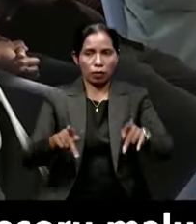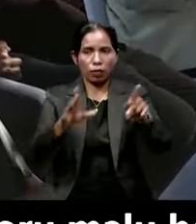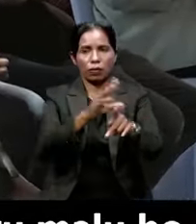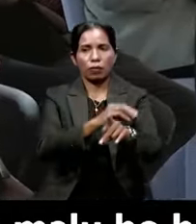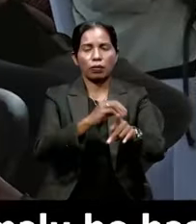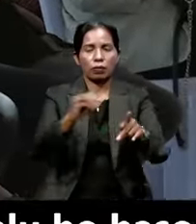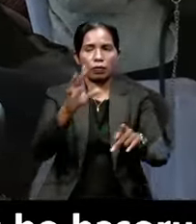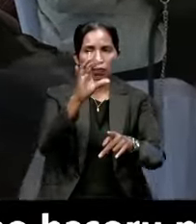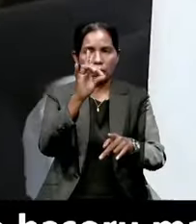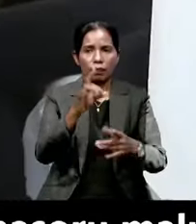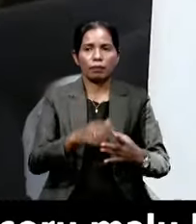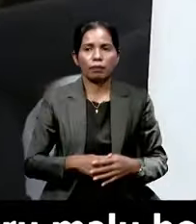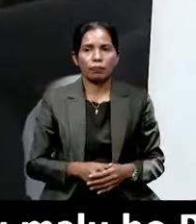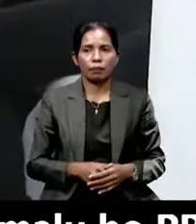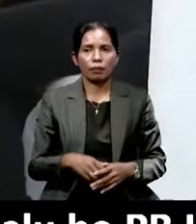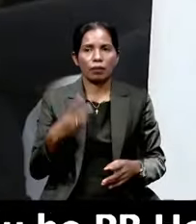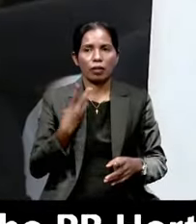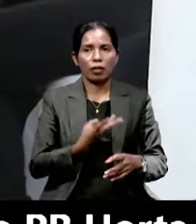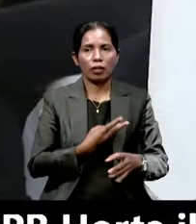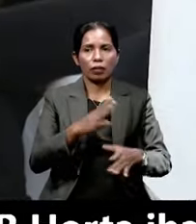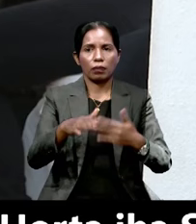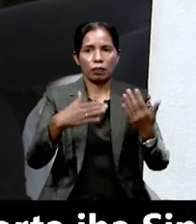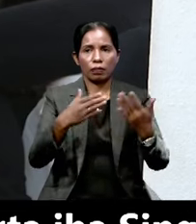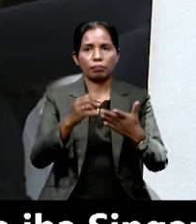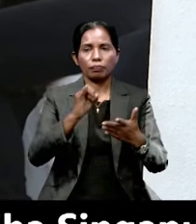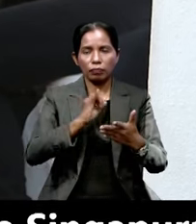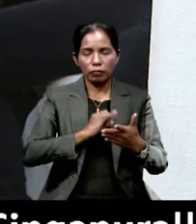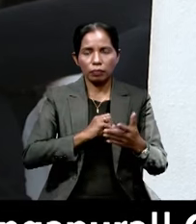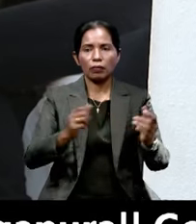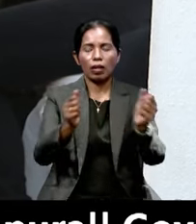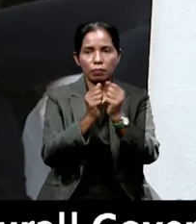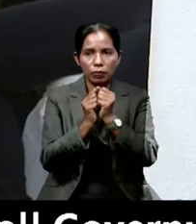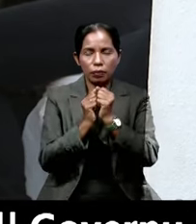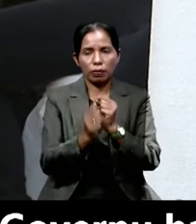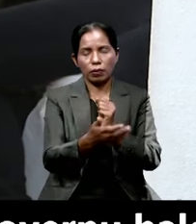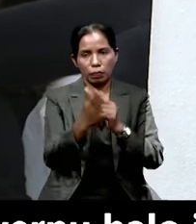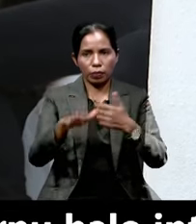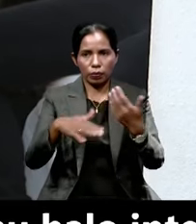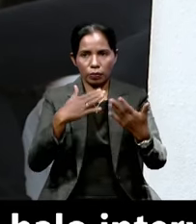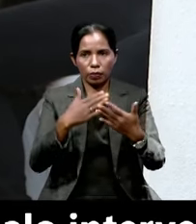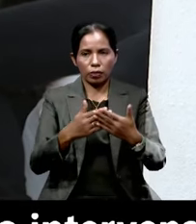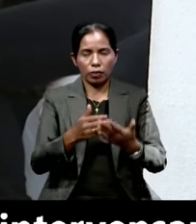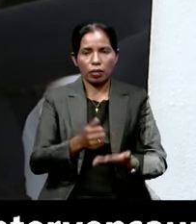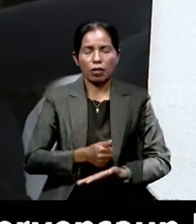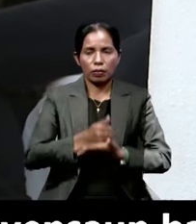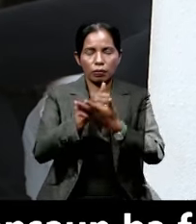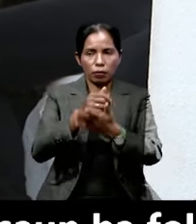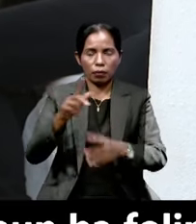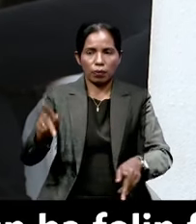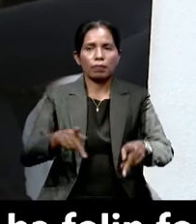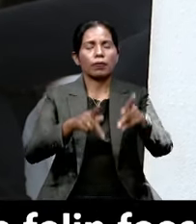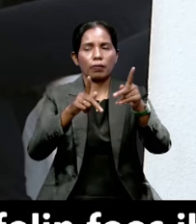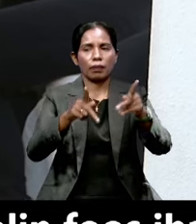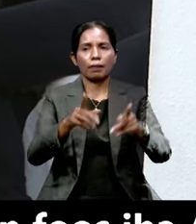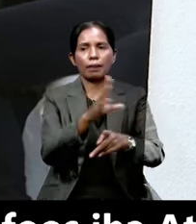pública Walu. Itazira. Au, a moto de vocira, ensa servidor público,